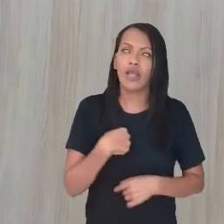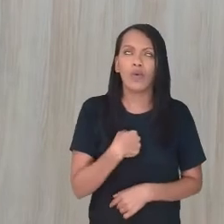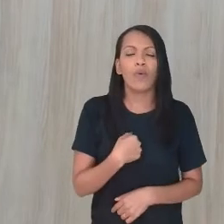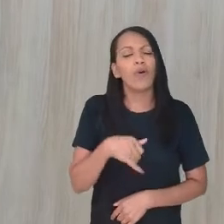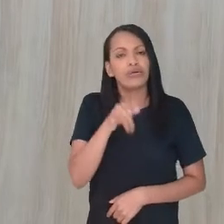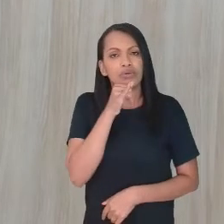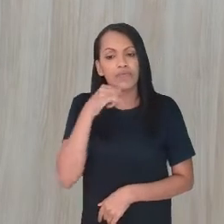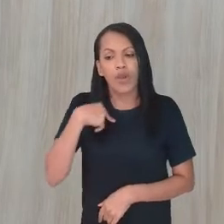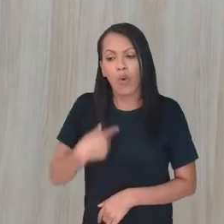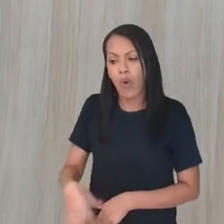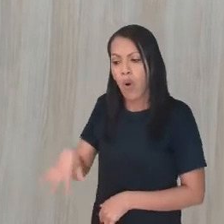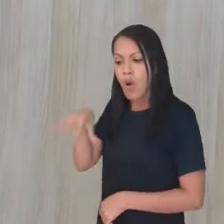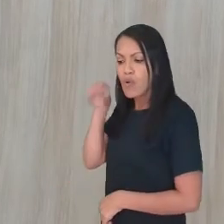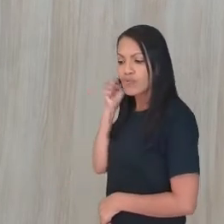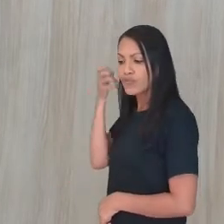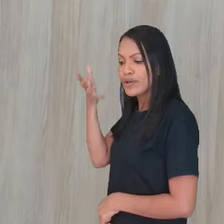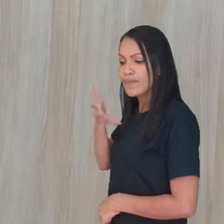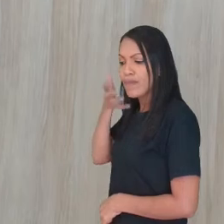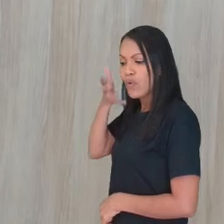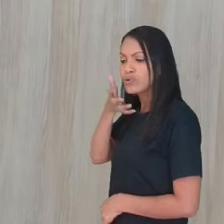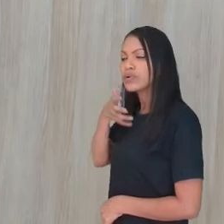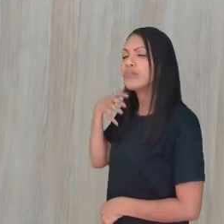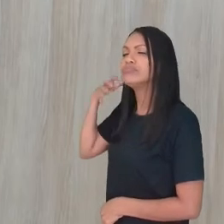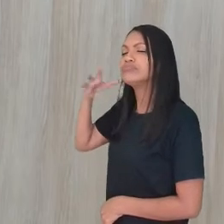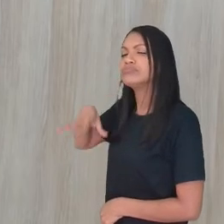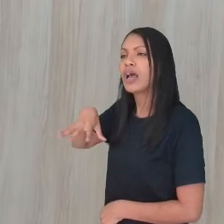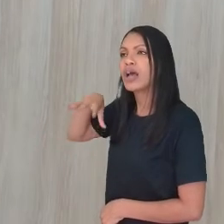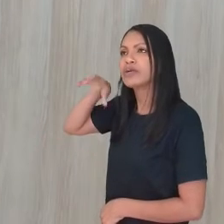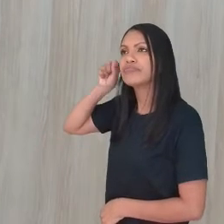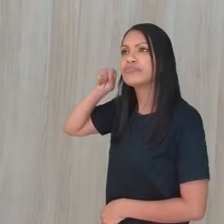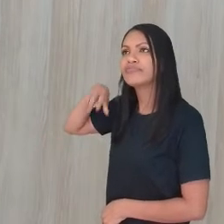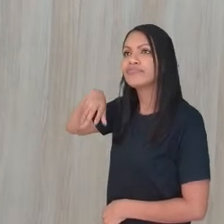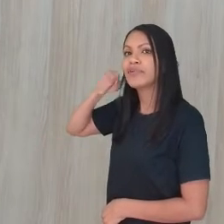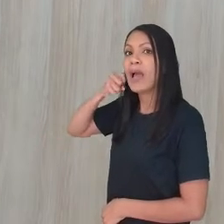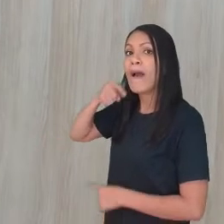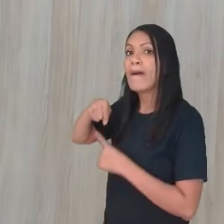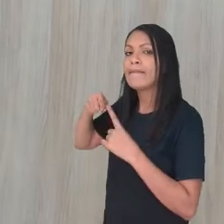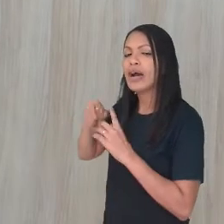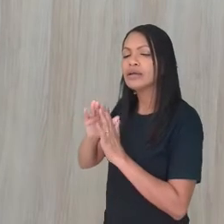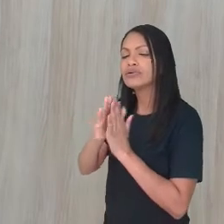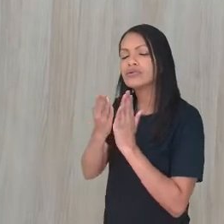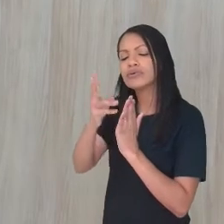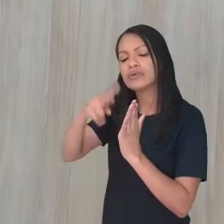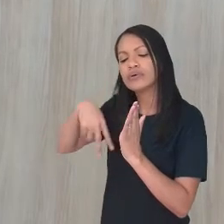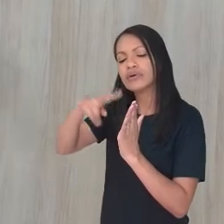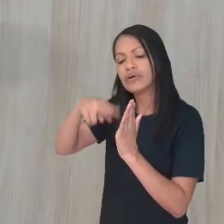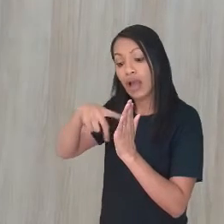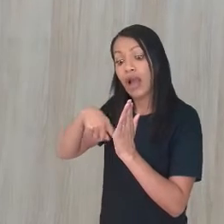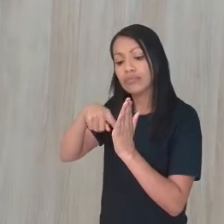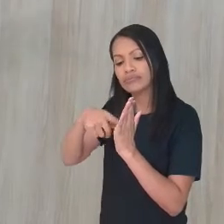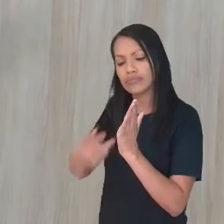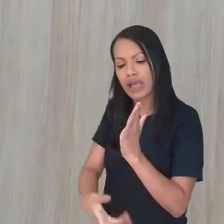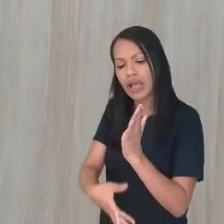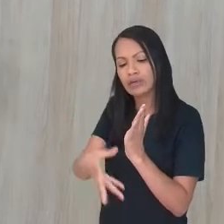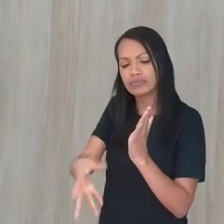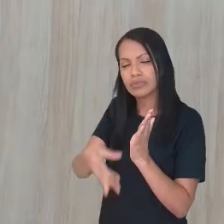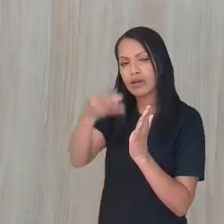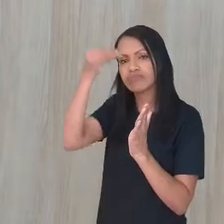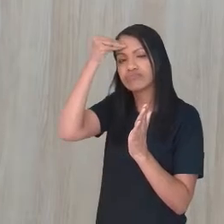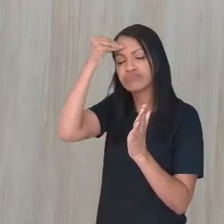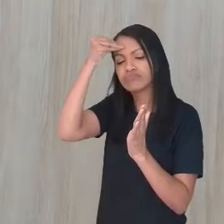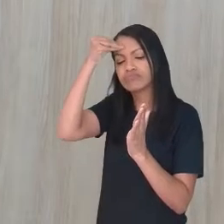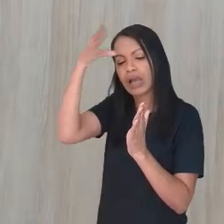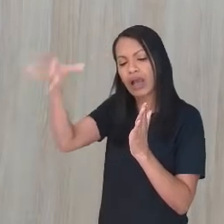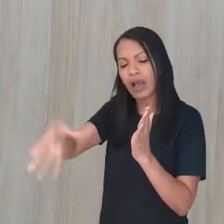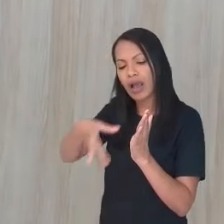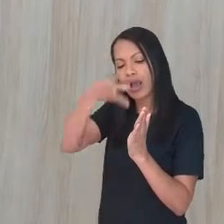você alcança a concentração, tudo bem. Mas se você percebe que no momento de leitura o seu cérebro aí está dividido, você